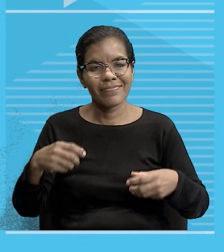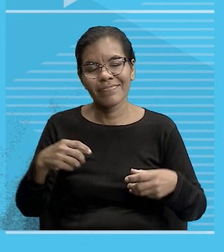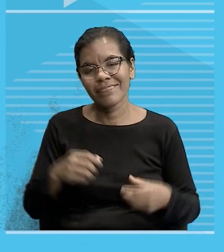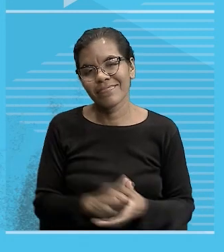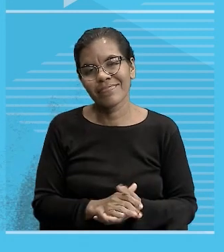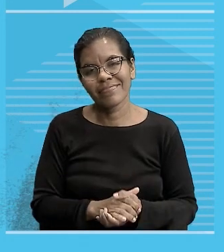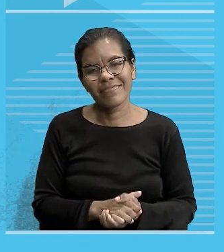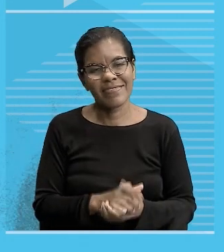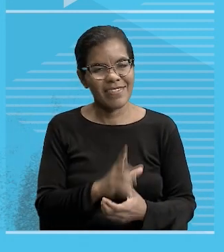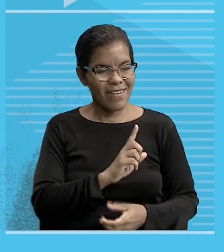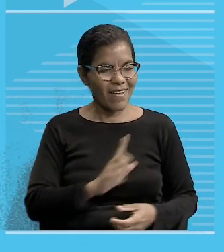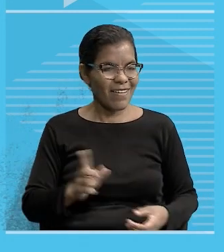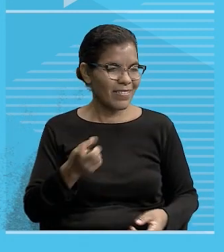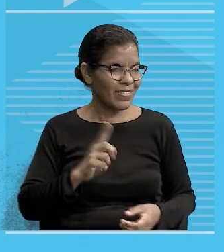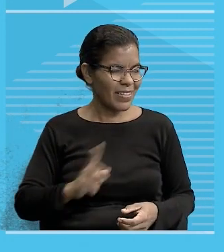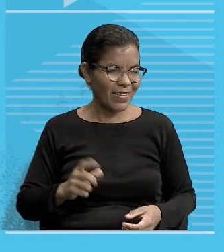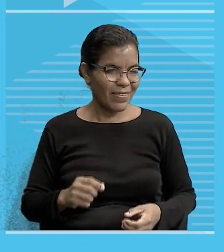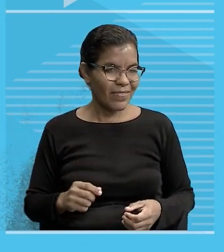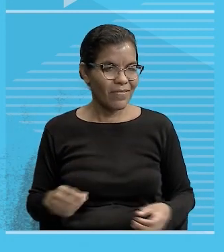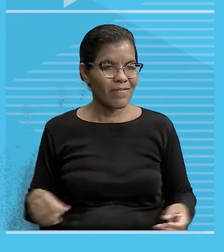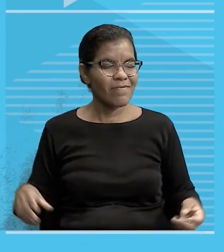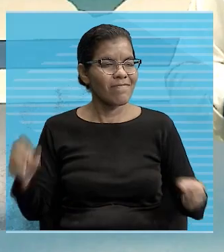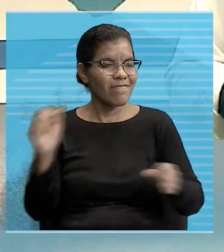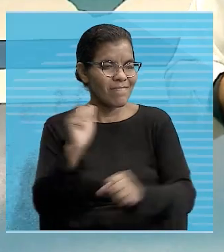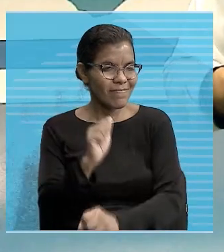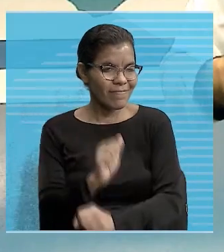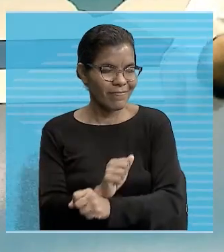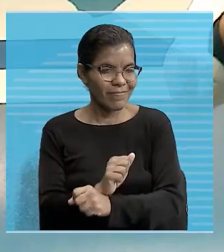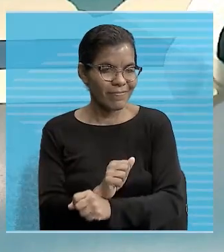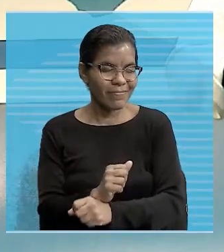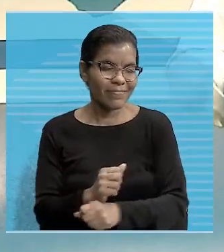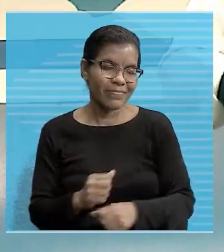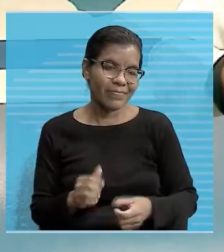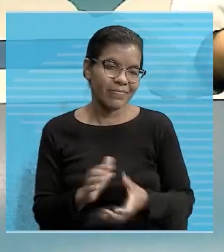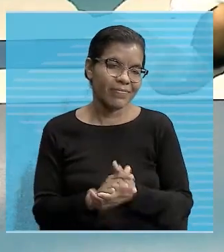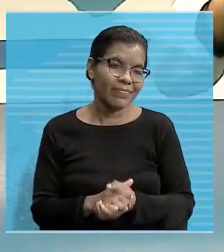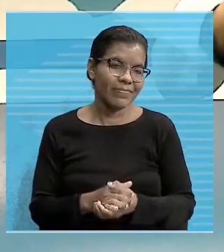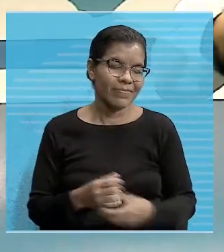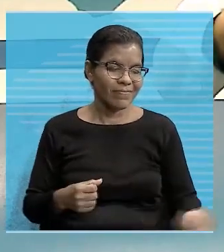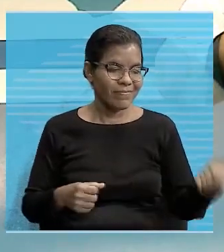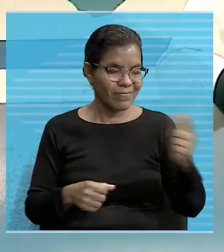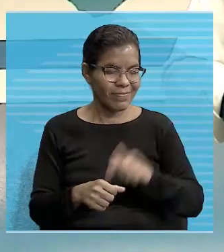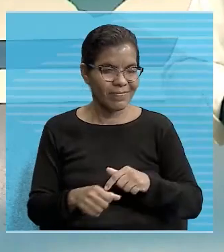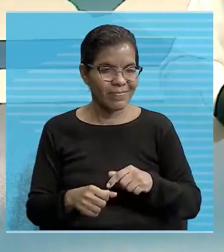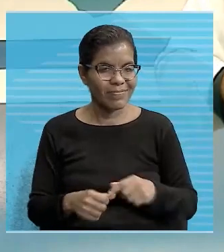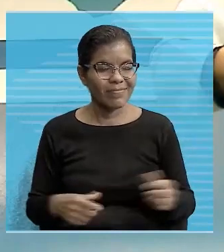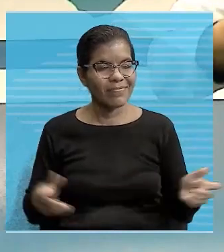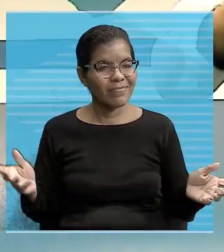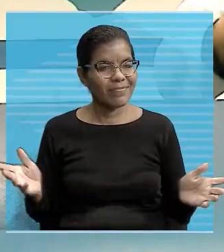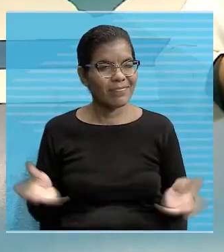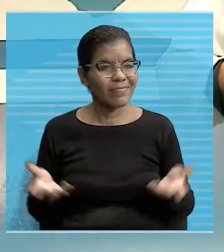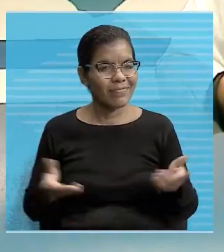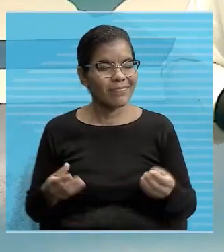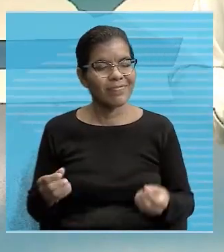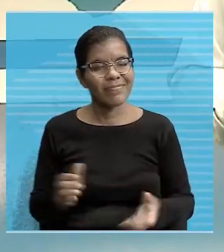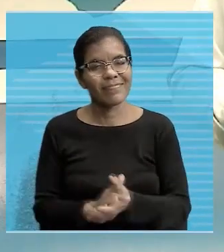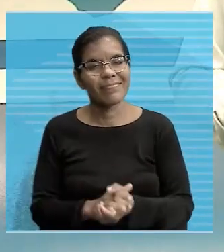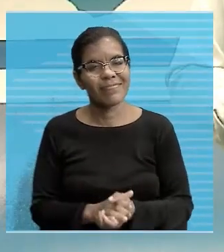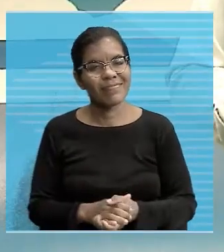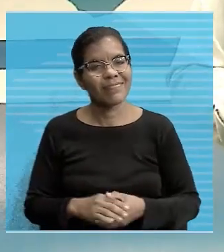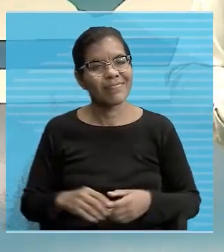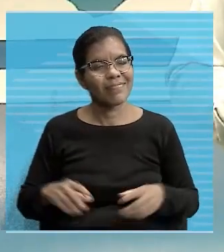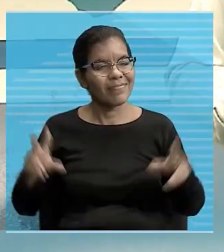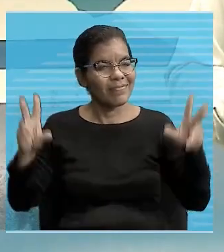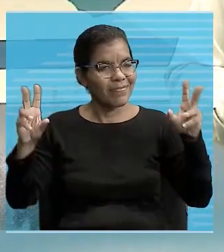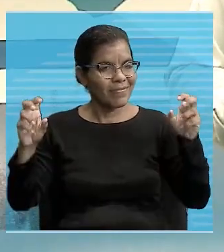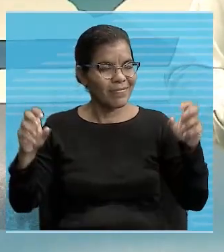não saia daí meu querido aluno não sai daí que a gente volta já já com muito mais assunto